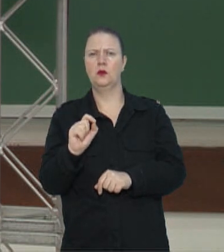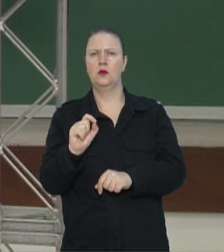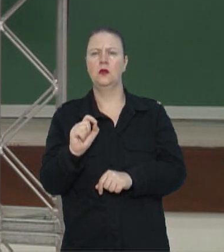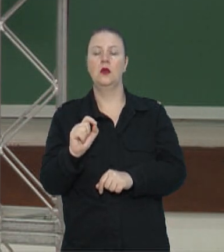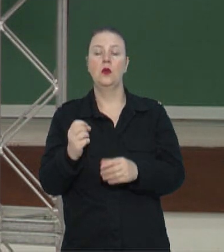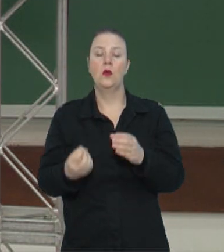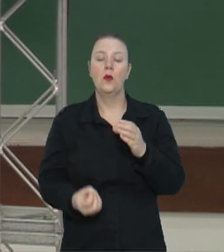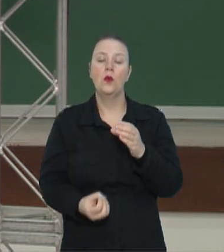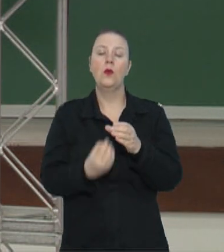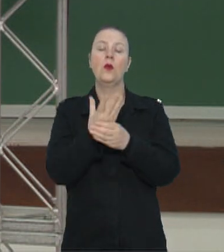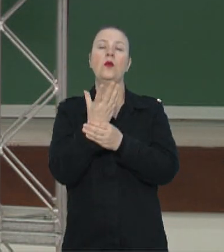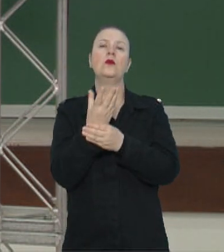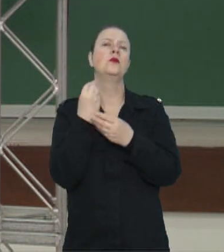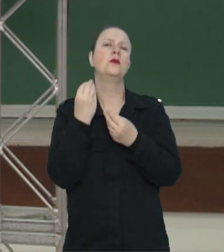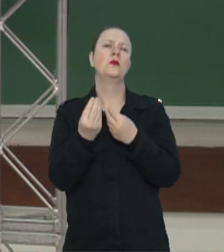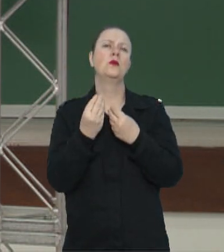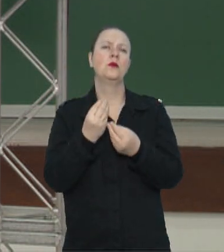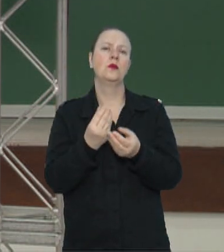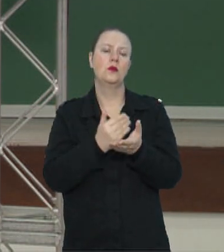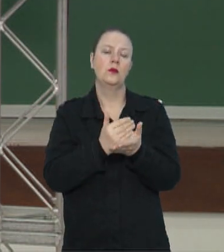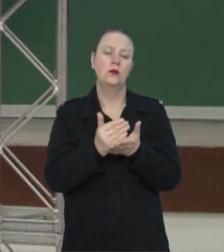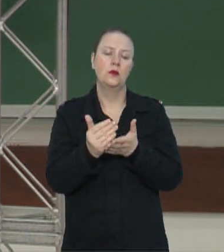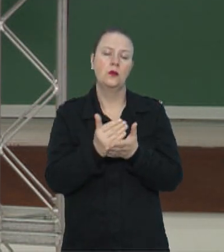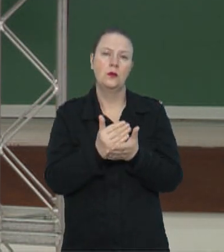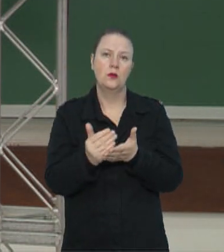a partir de um processo que a gente chama de